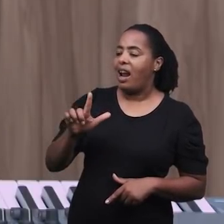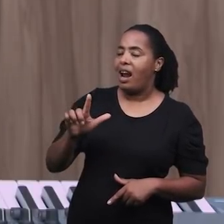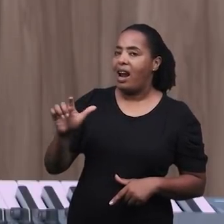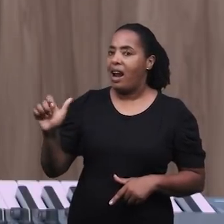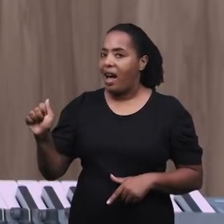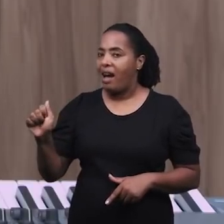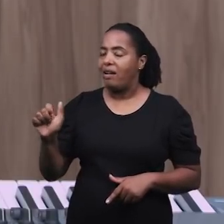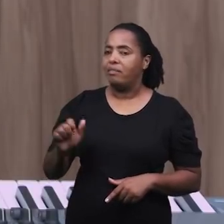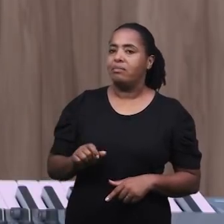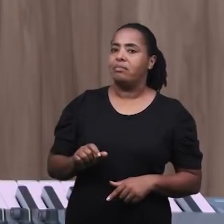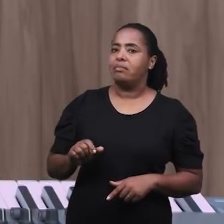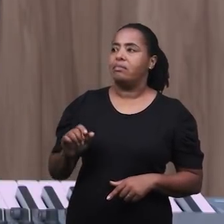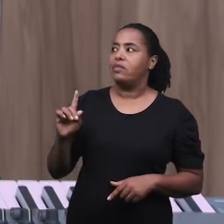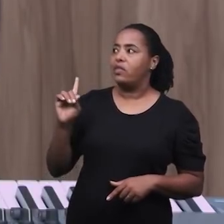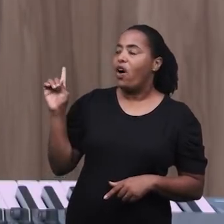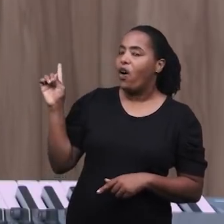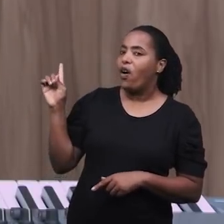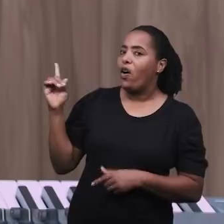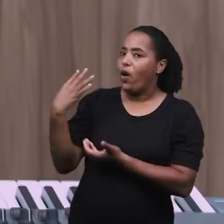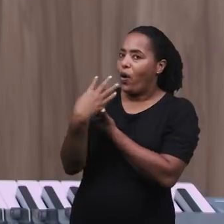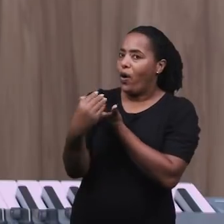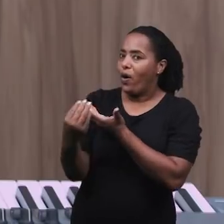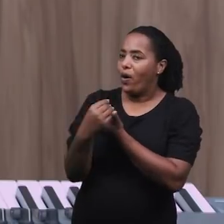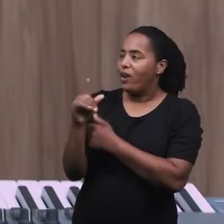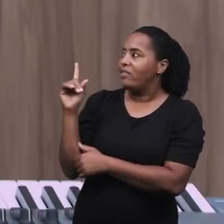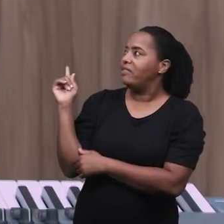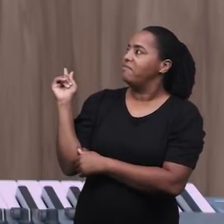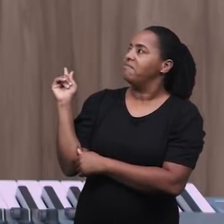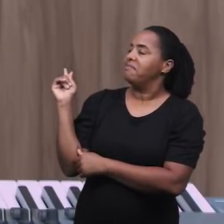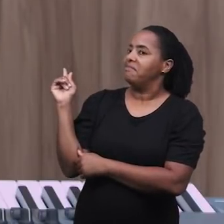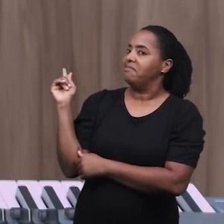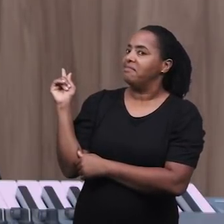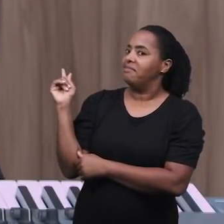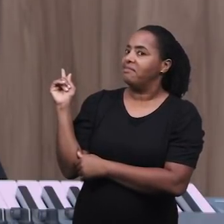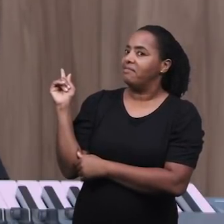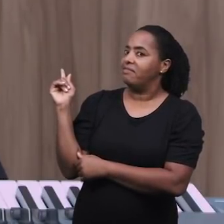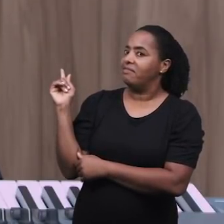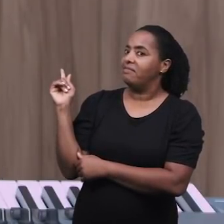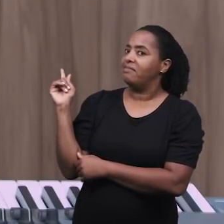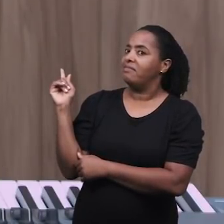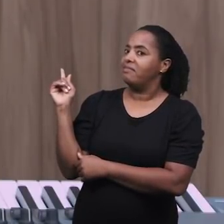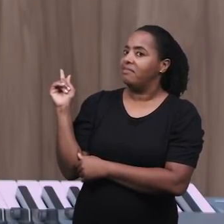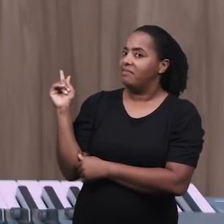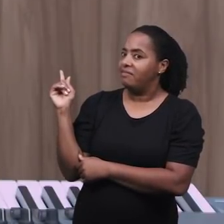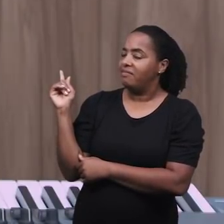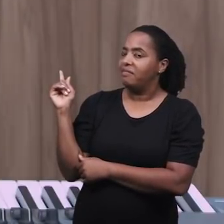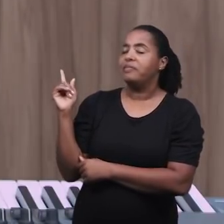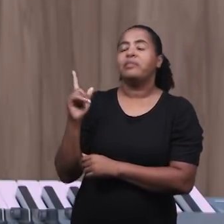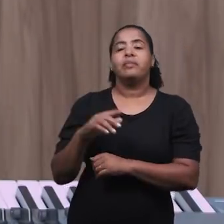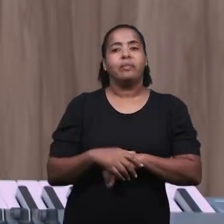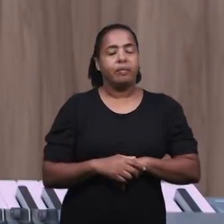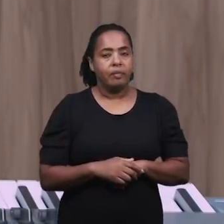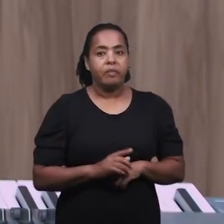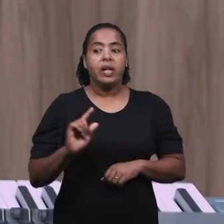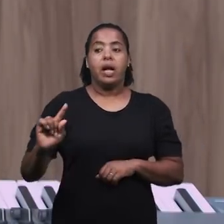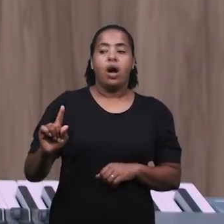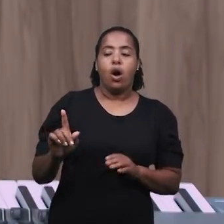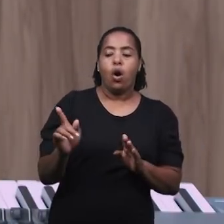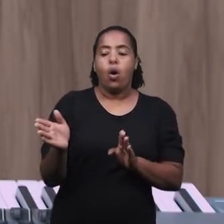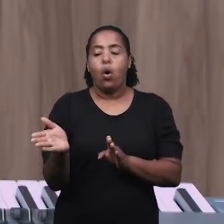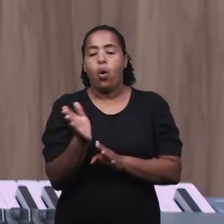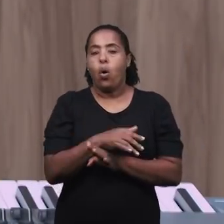Muda pro Ré. Que tu semeaste, Senhor. E faz um Rézinho. Ah, aí próxima